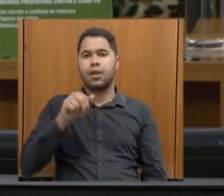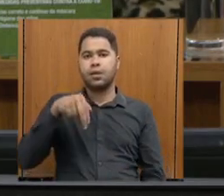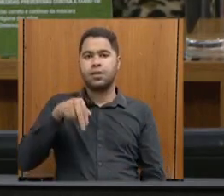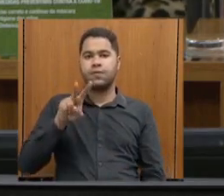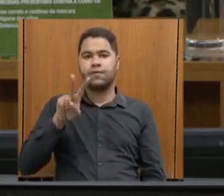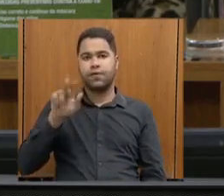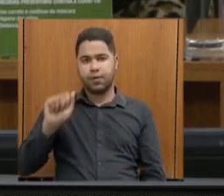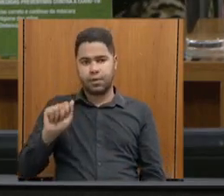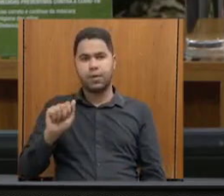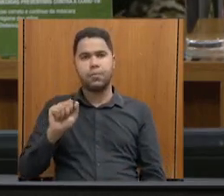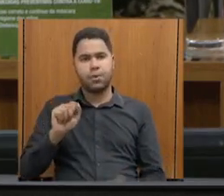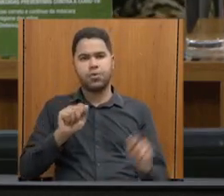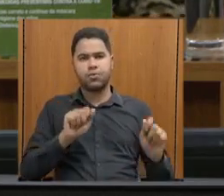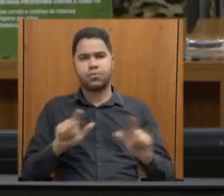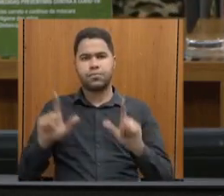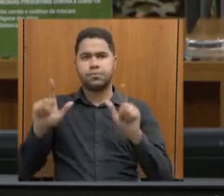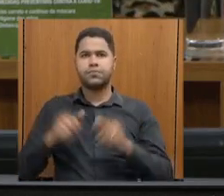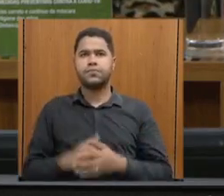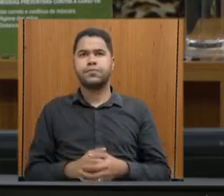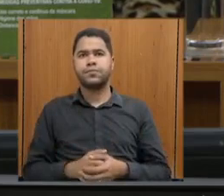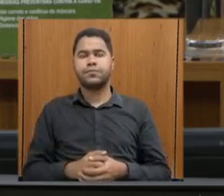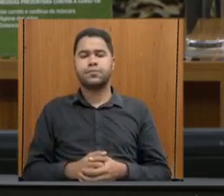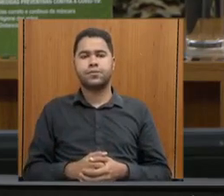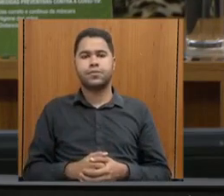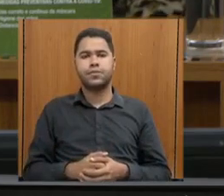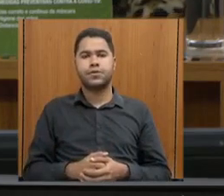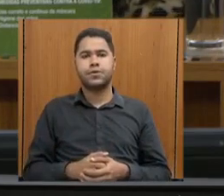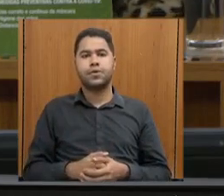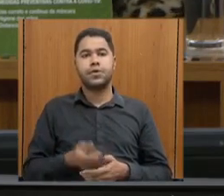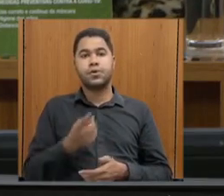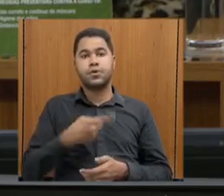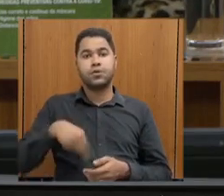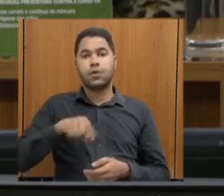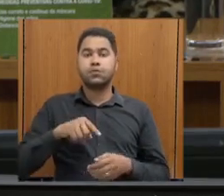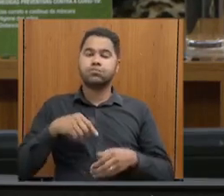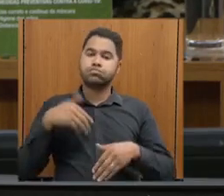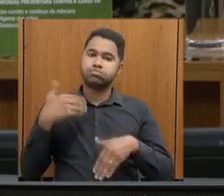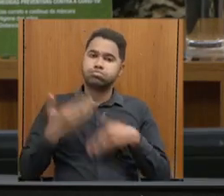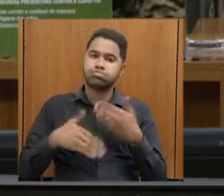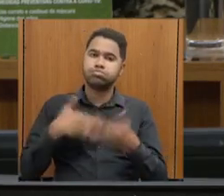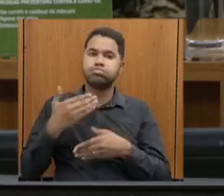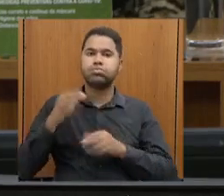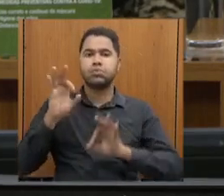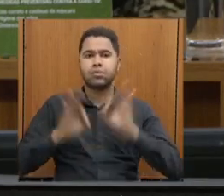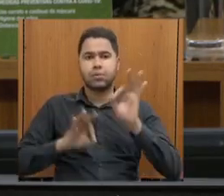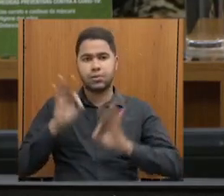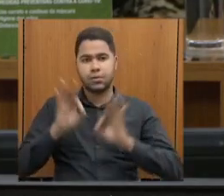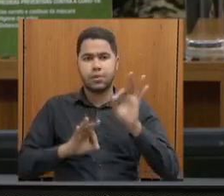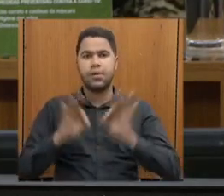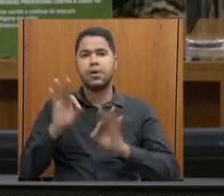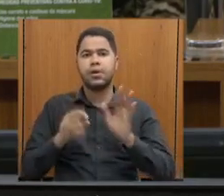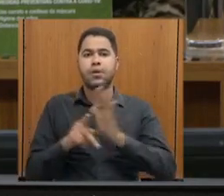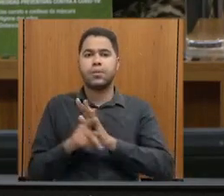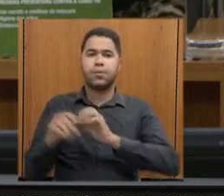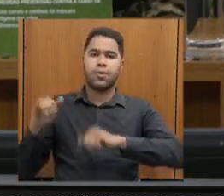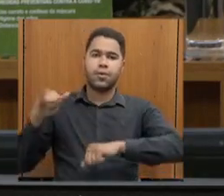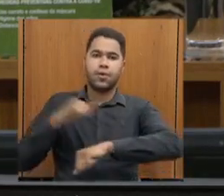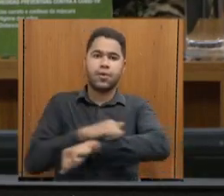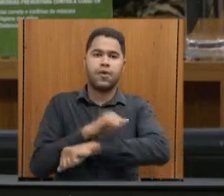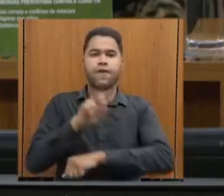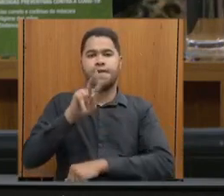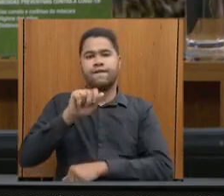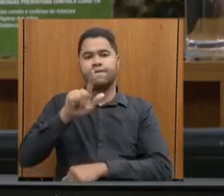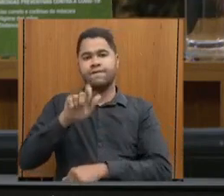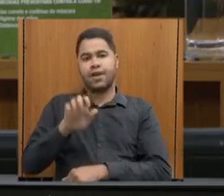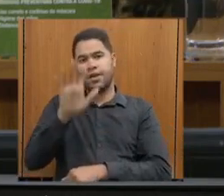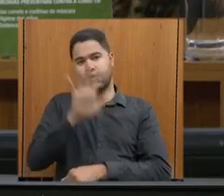pode passar e nós estamos trabalhando né no no plano diretor do aeroporto lado Vale do Aço